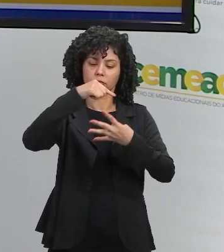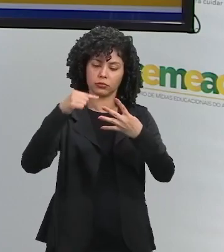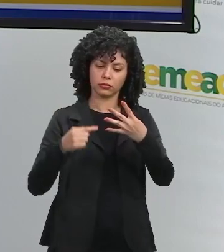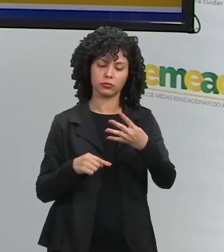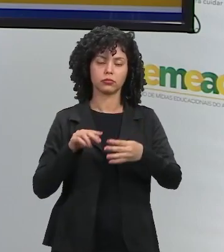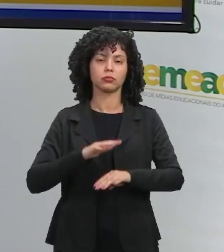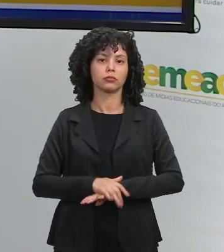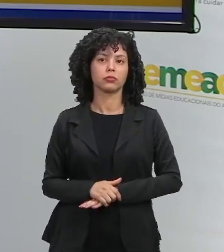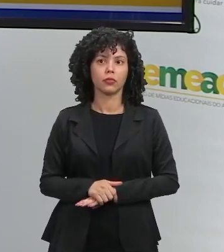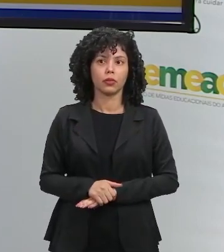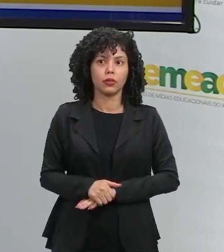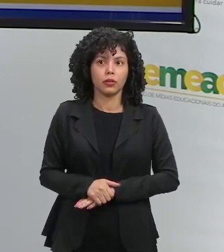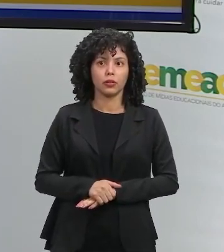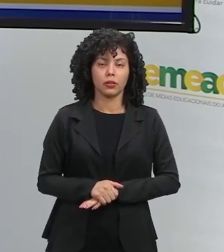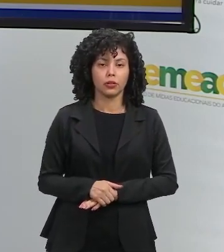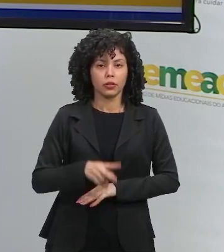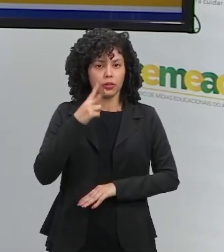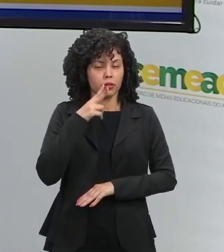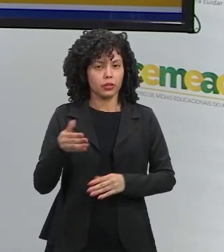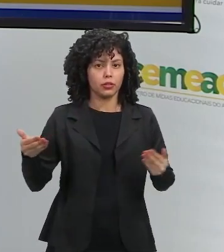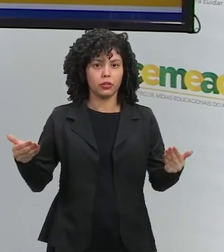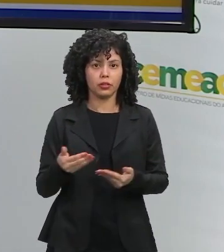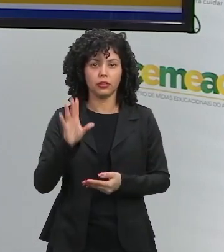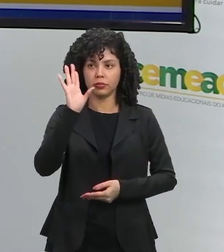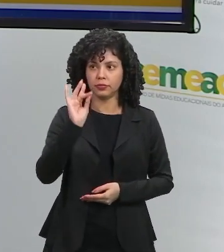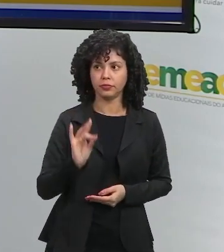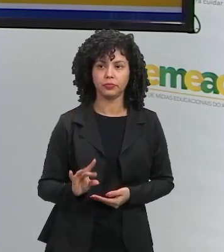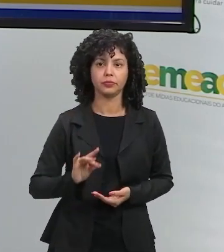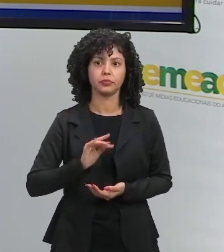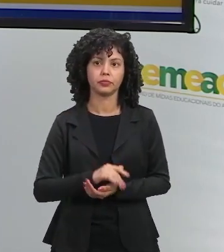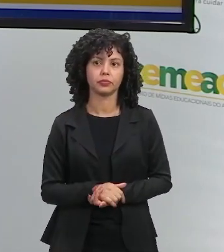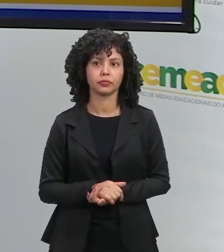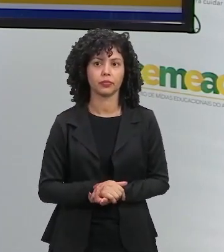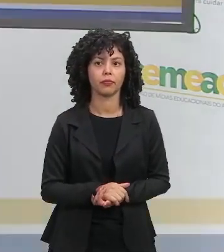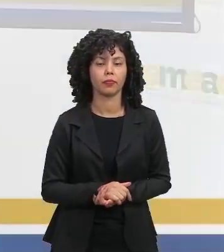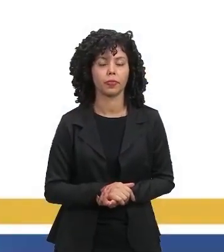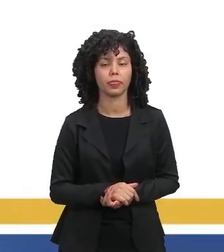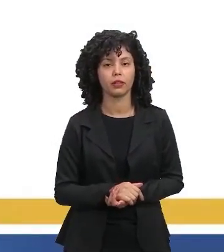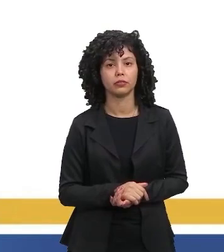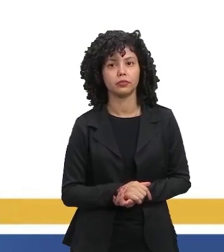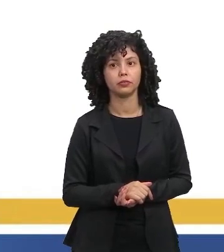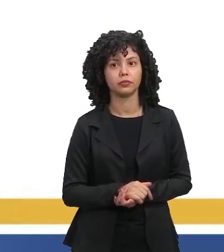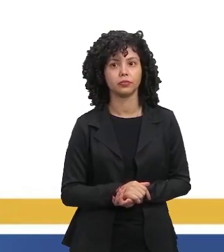de semelhanças. Então, nós vamos ver agora cada um desses casos.